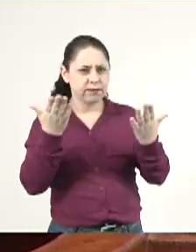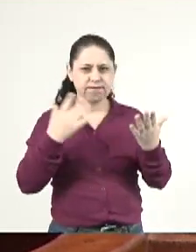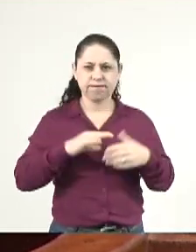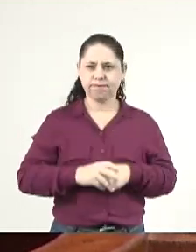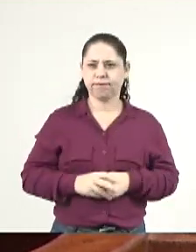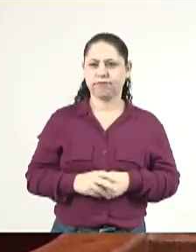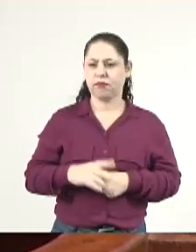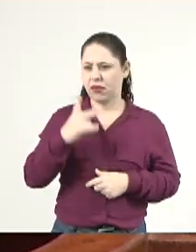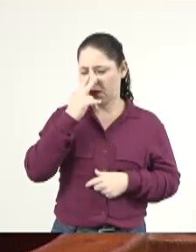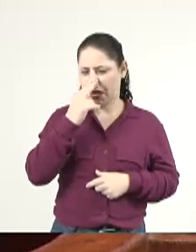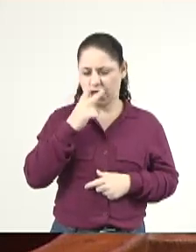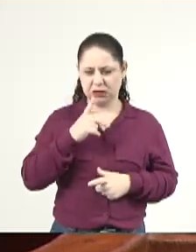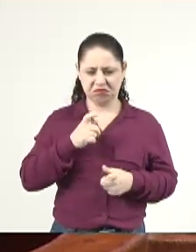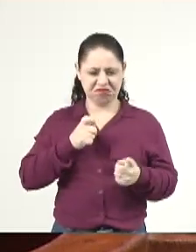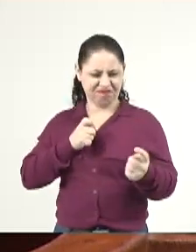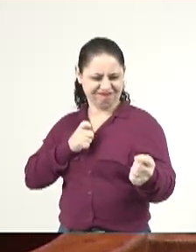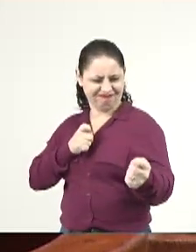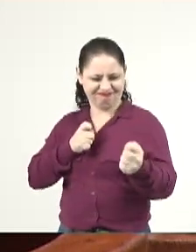jogo